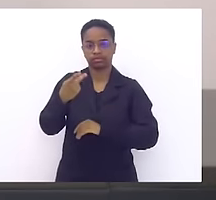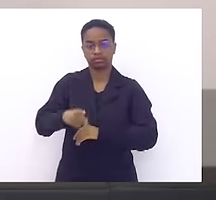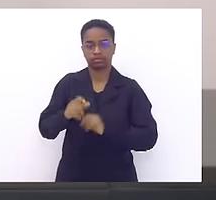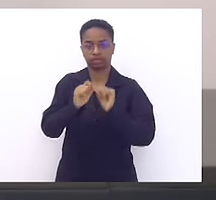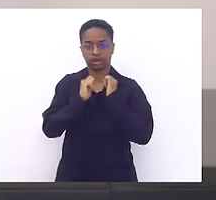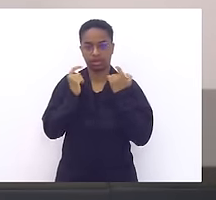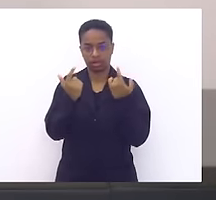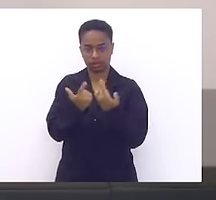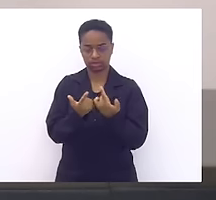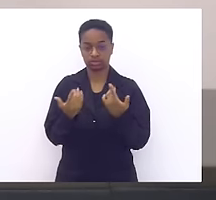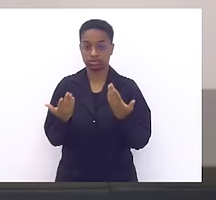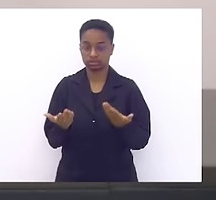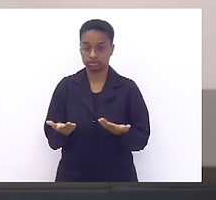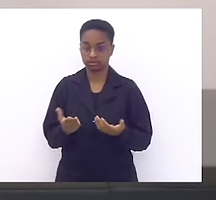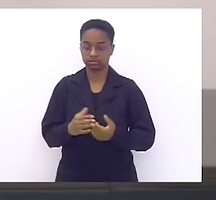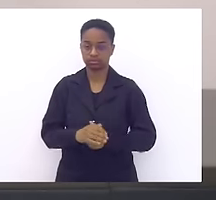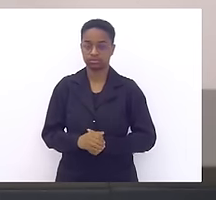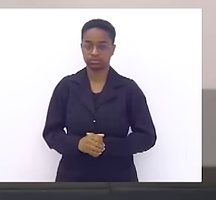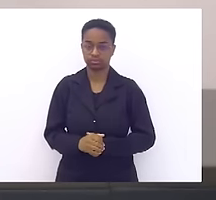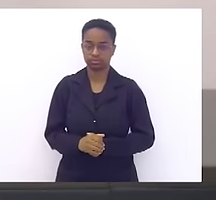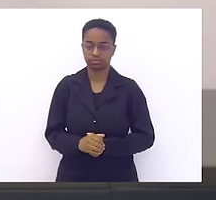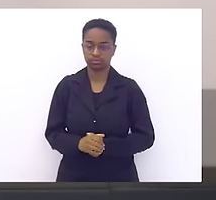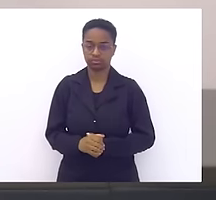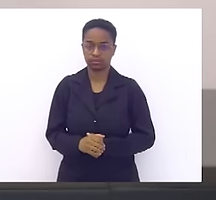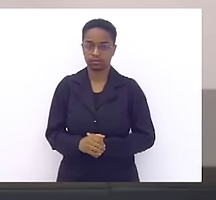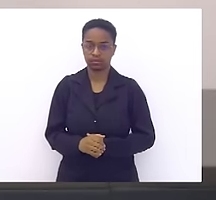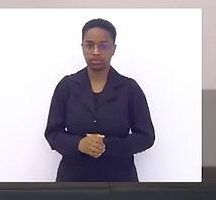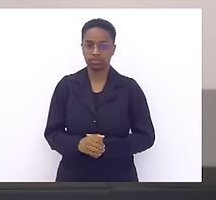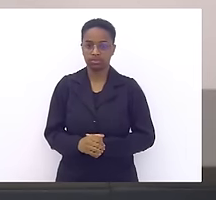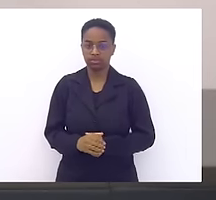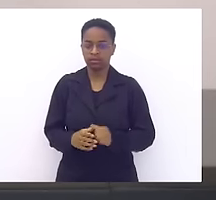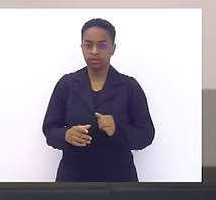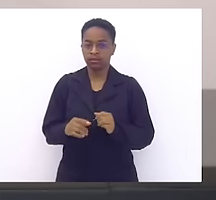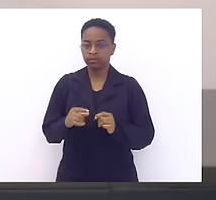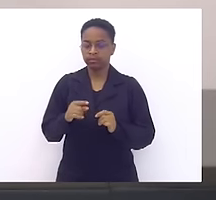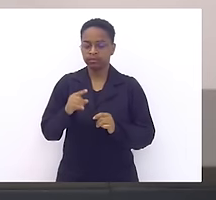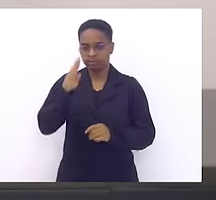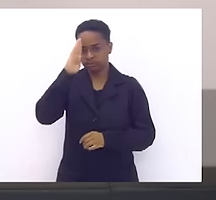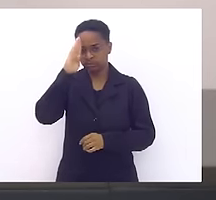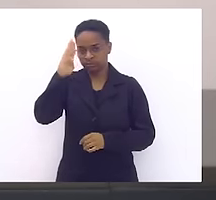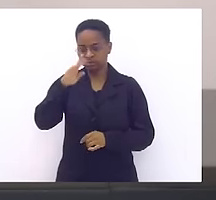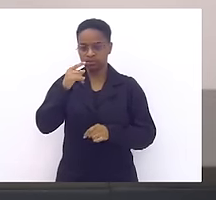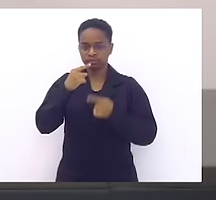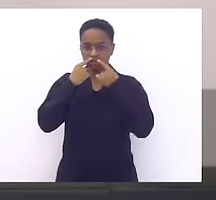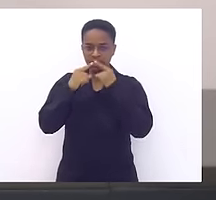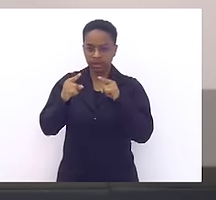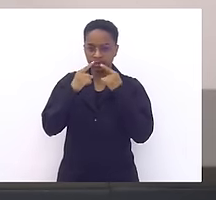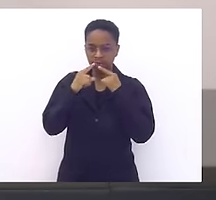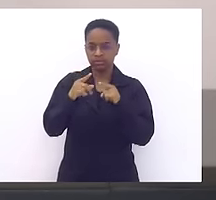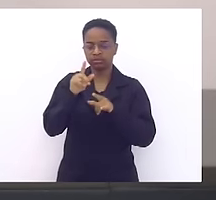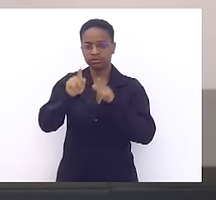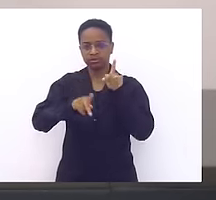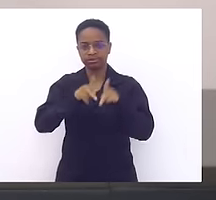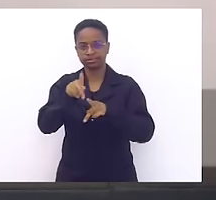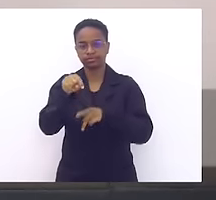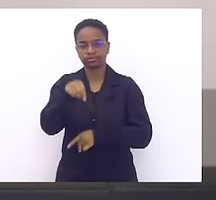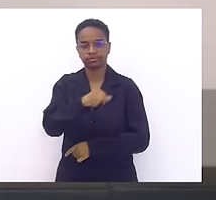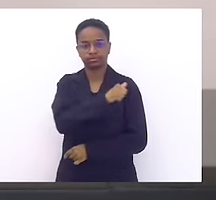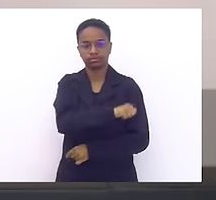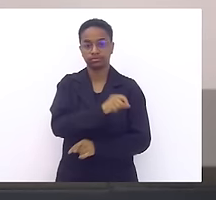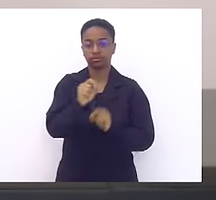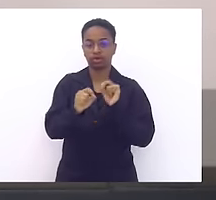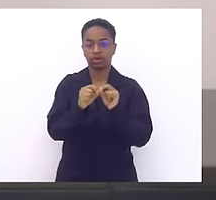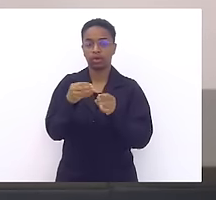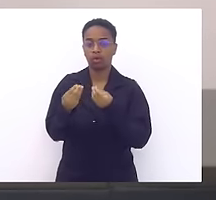o que basicamente era o objeto da reclamação de muitos cidadãos do Rio de Janeiro eram